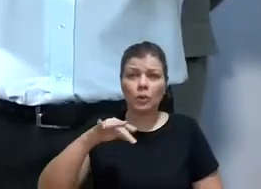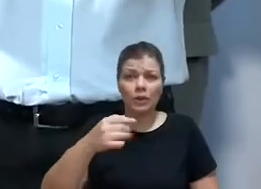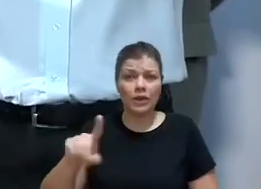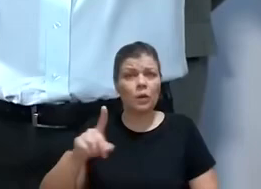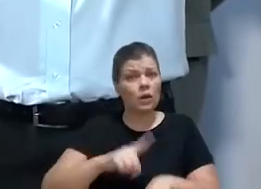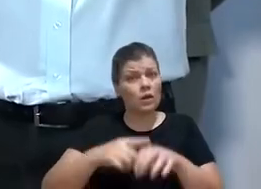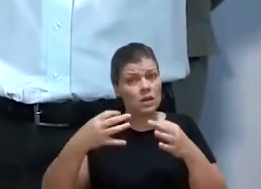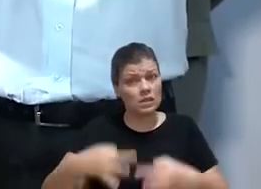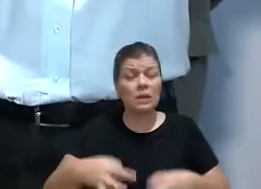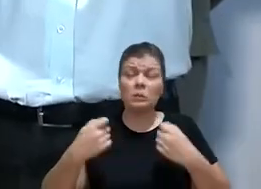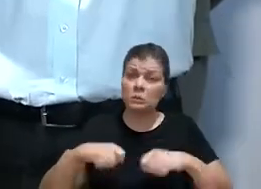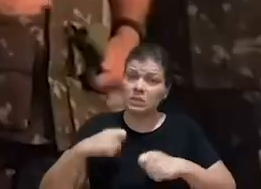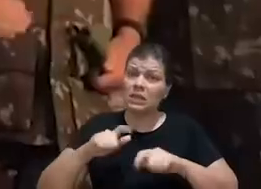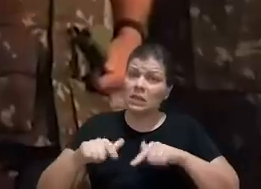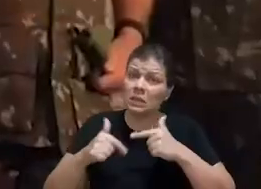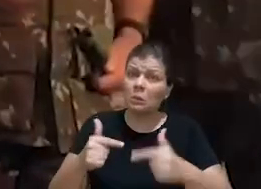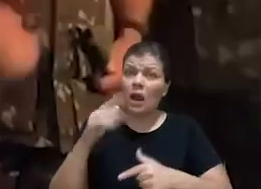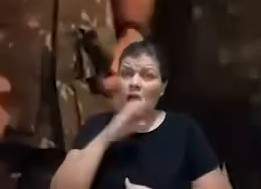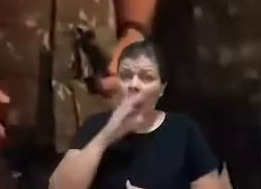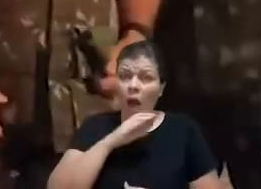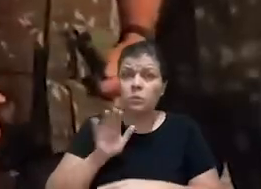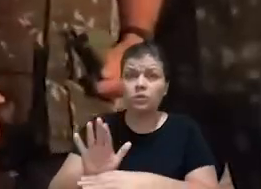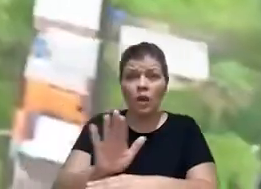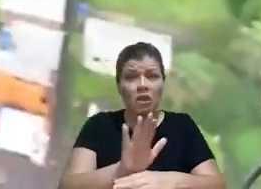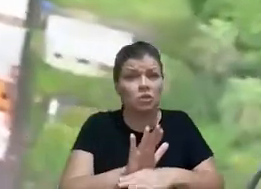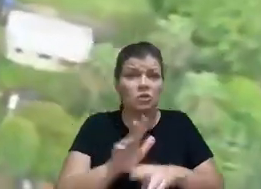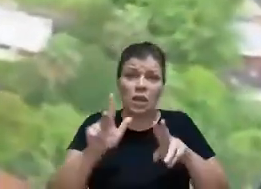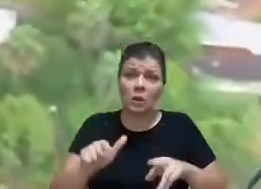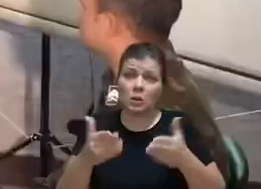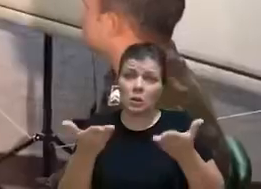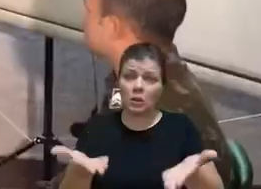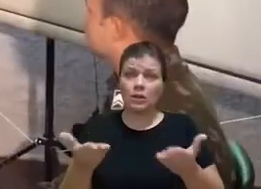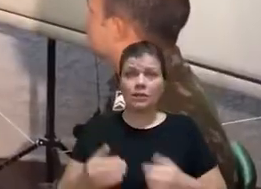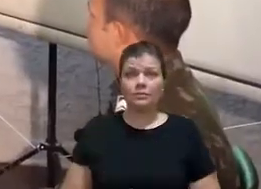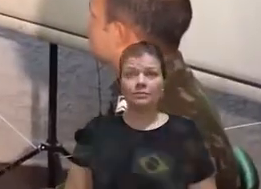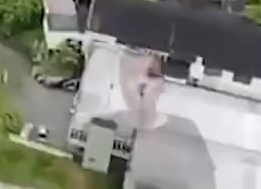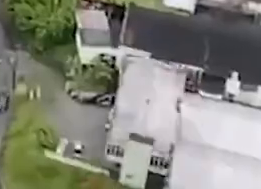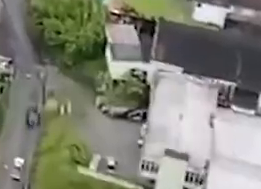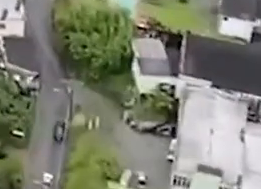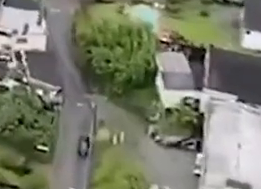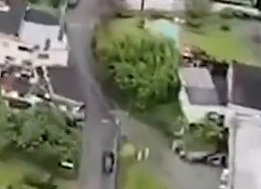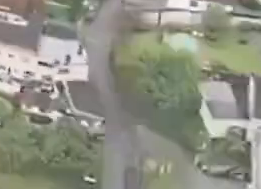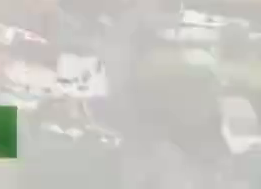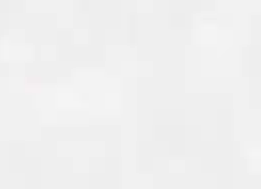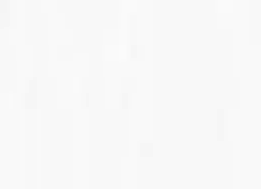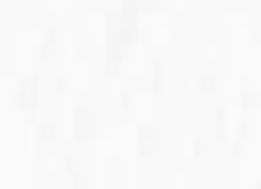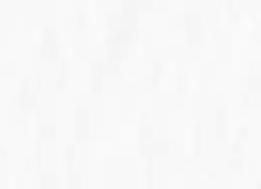certa. Medidas emergenciais, é diferente, como nós estamos fazendo aqui agora.